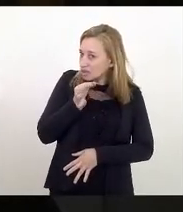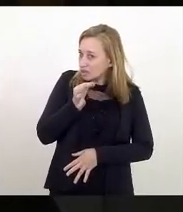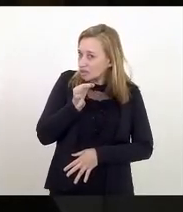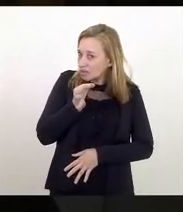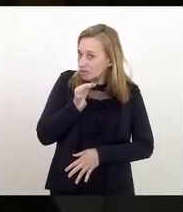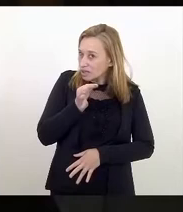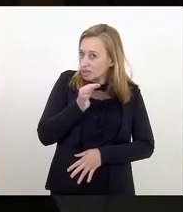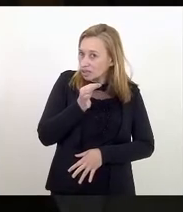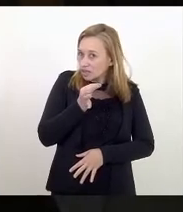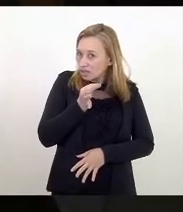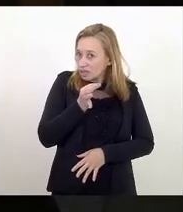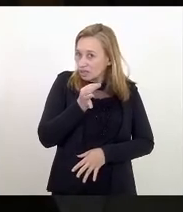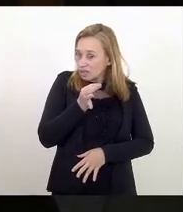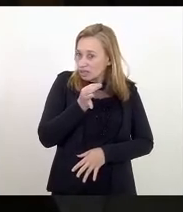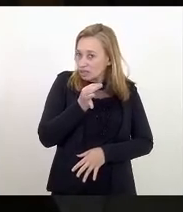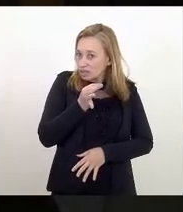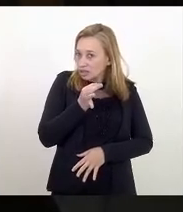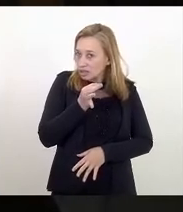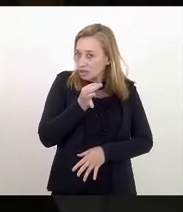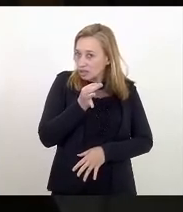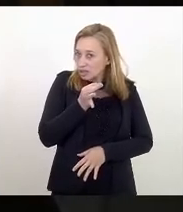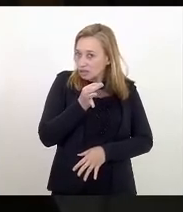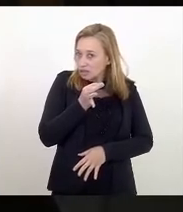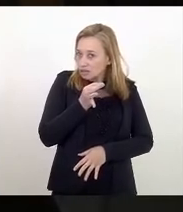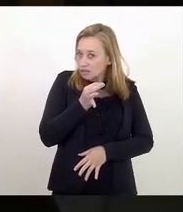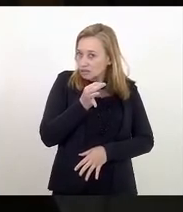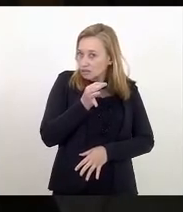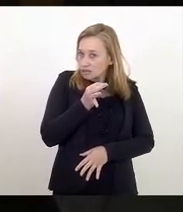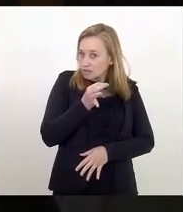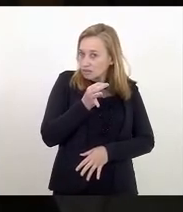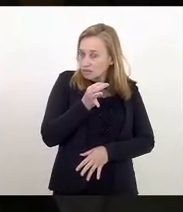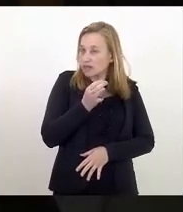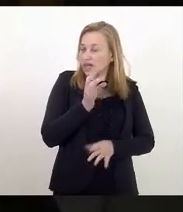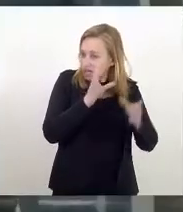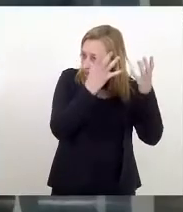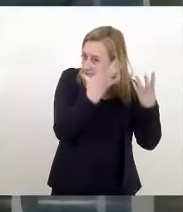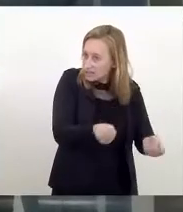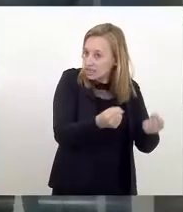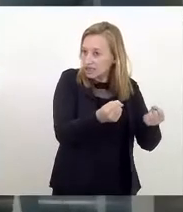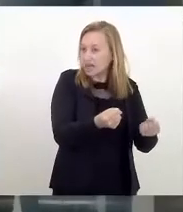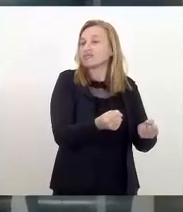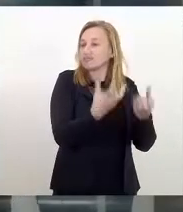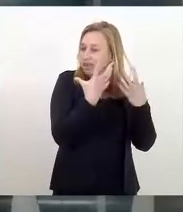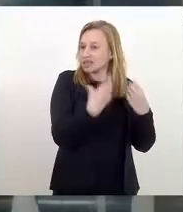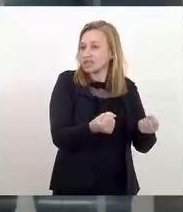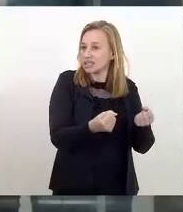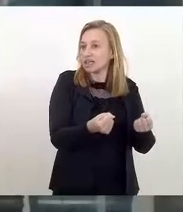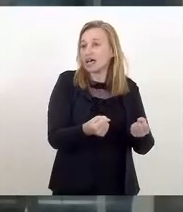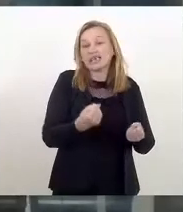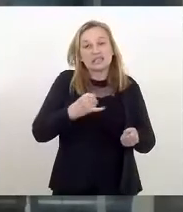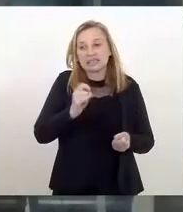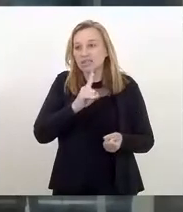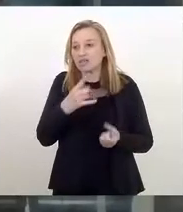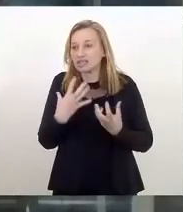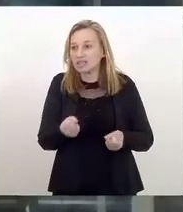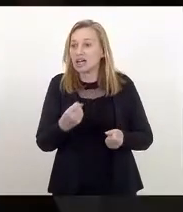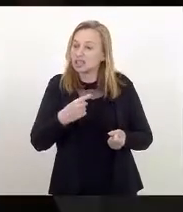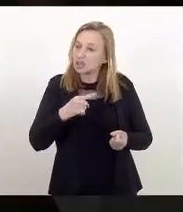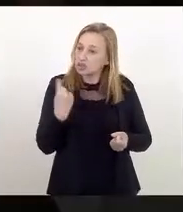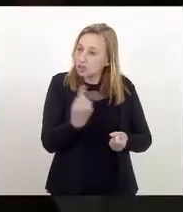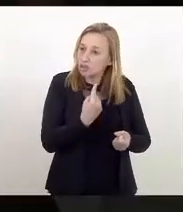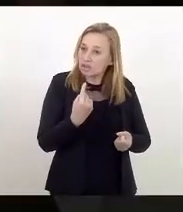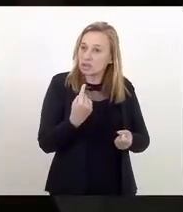projeto. E se não sancionar, a derruba o veto. Mas ele vai sancionar. Ele vai sancionar. E